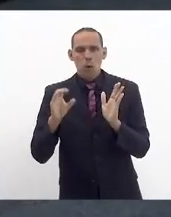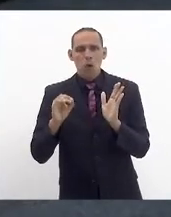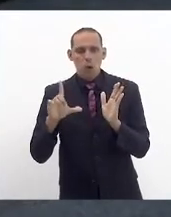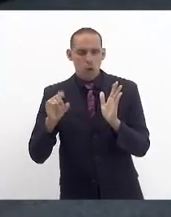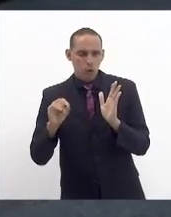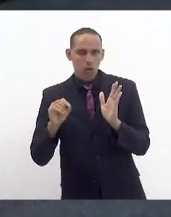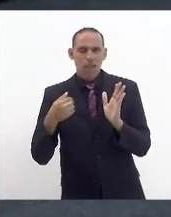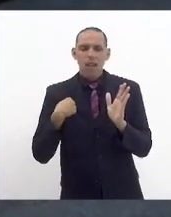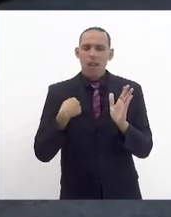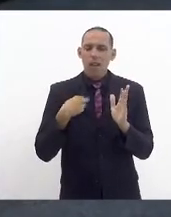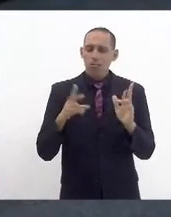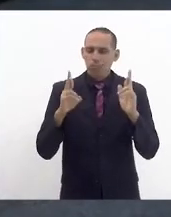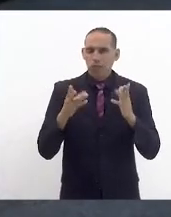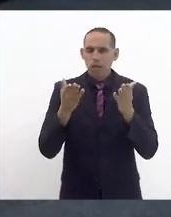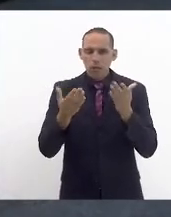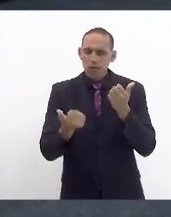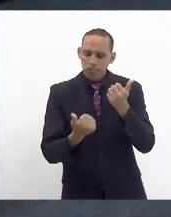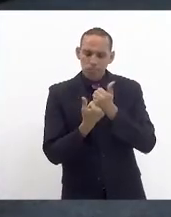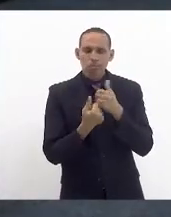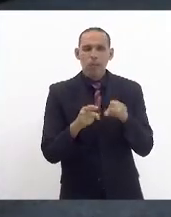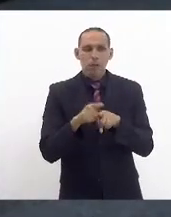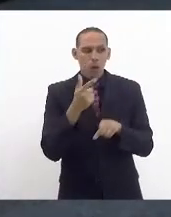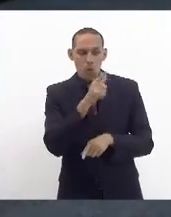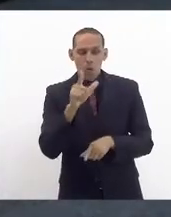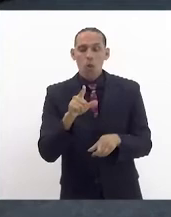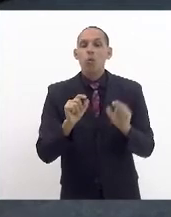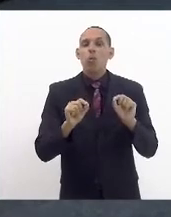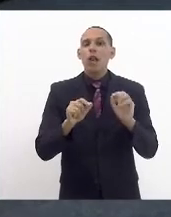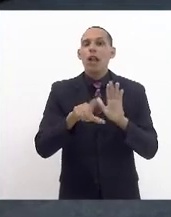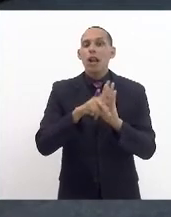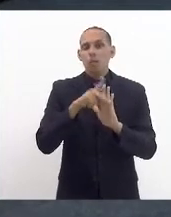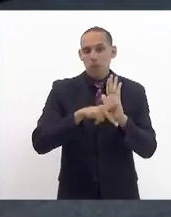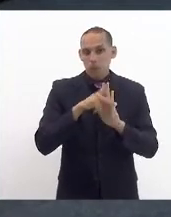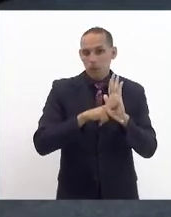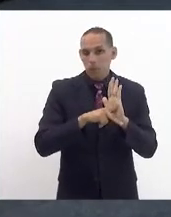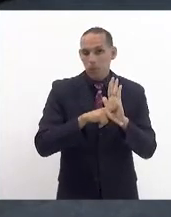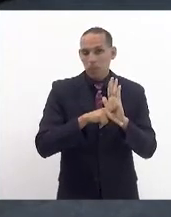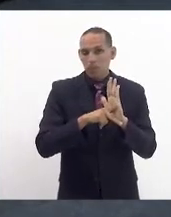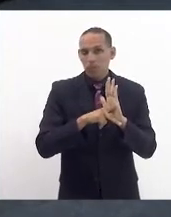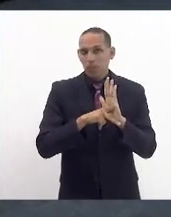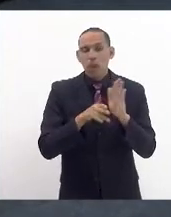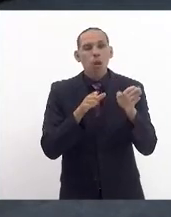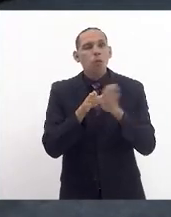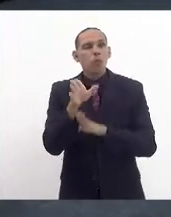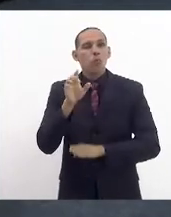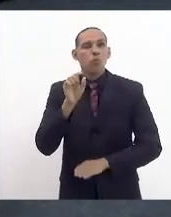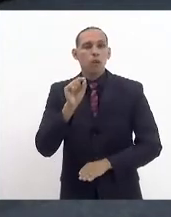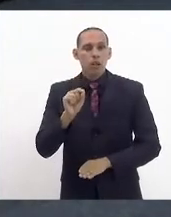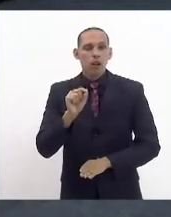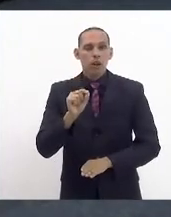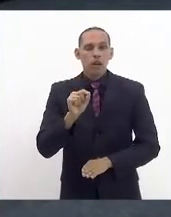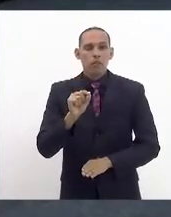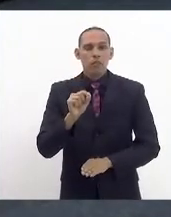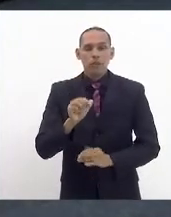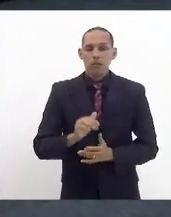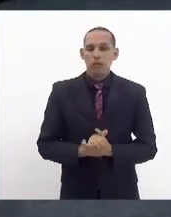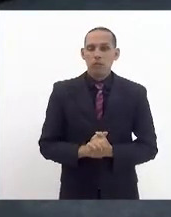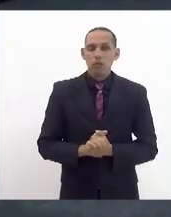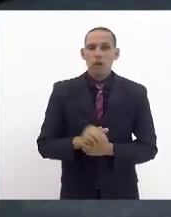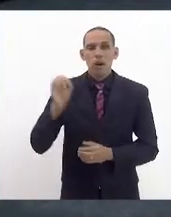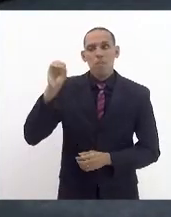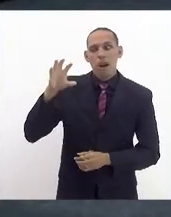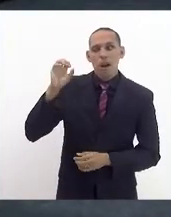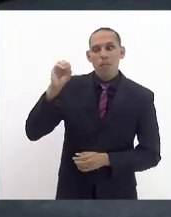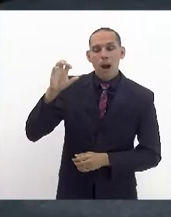poder contar com Vossa Excelência e com todos, um projeto de lei que orienta a colocação de sensores